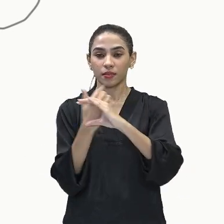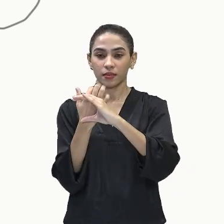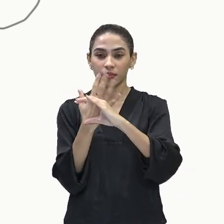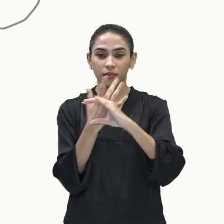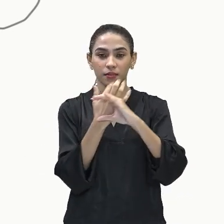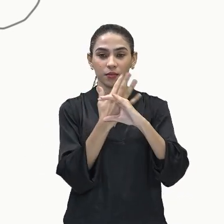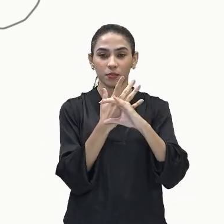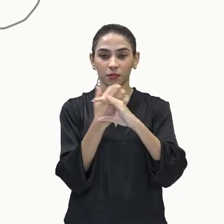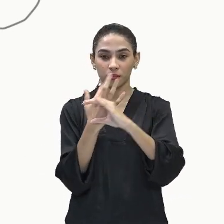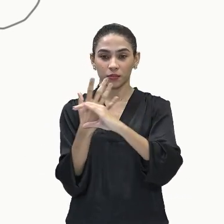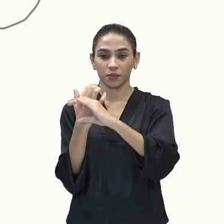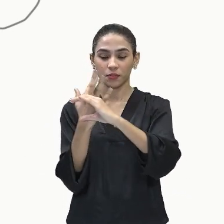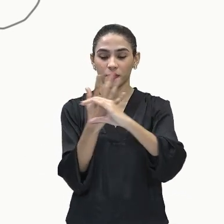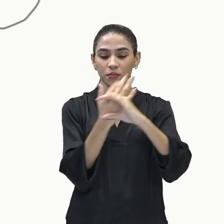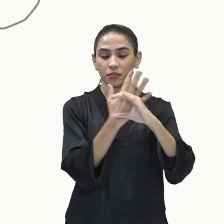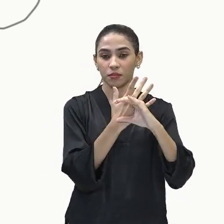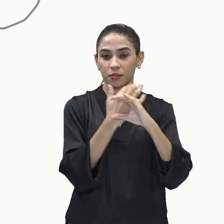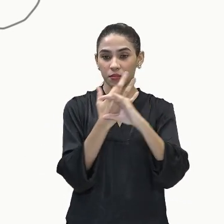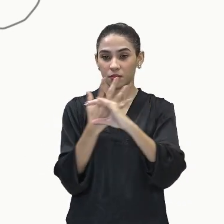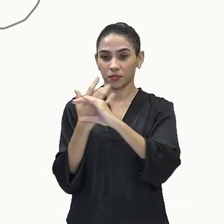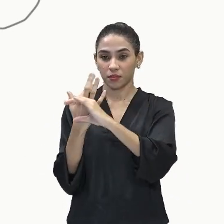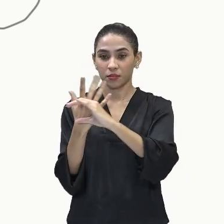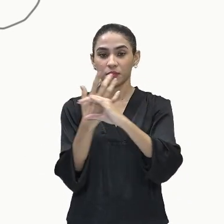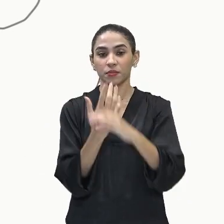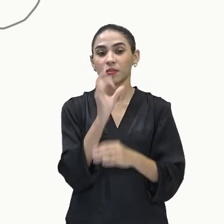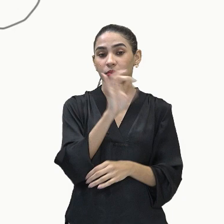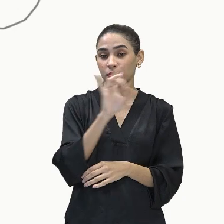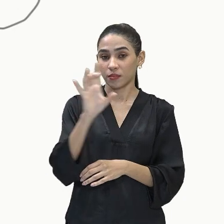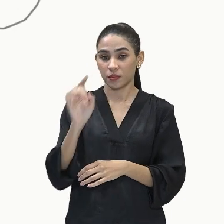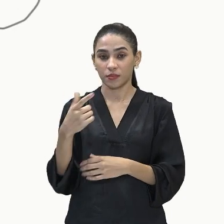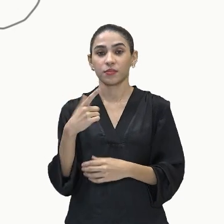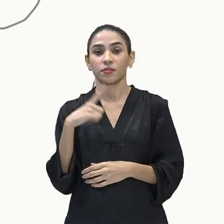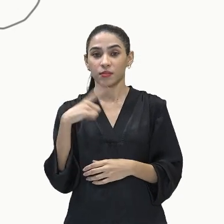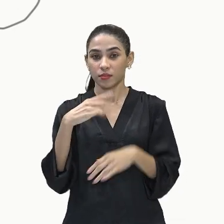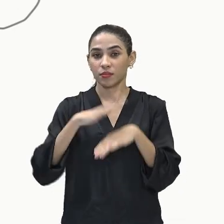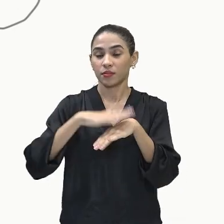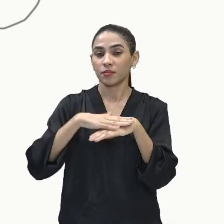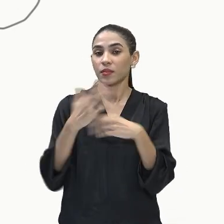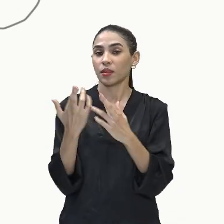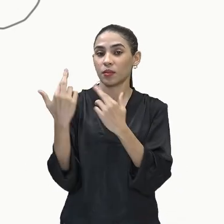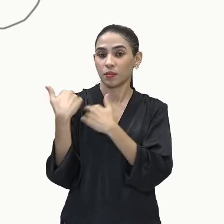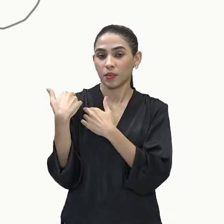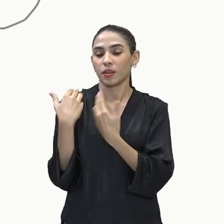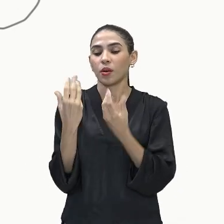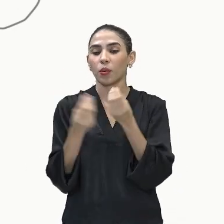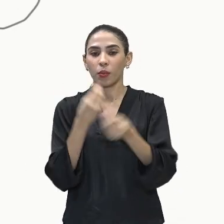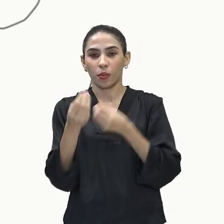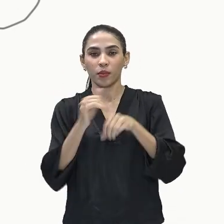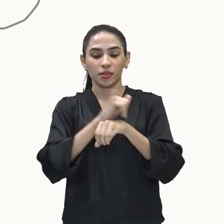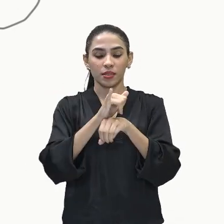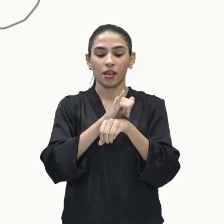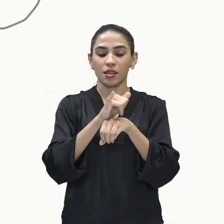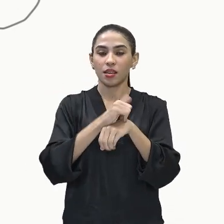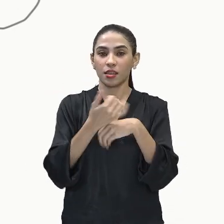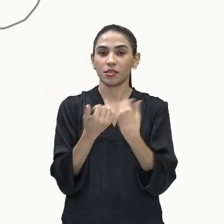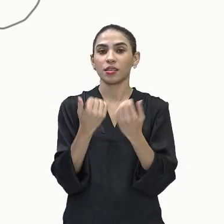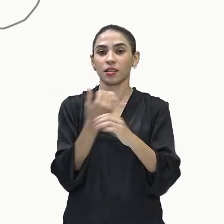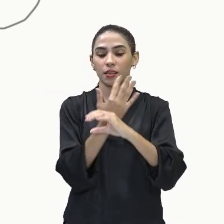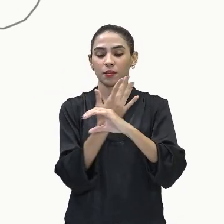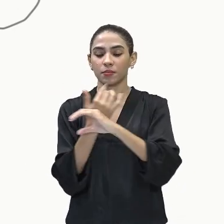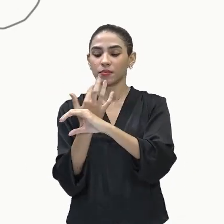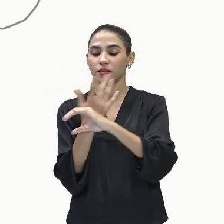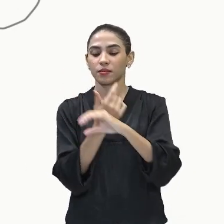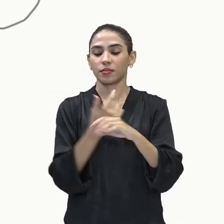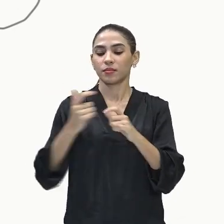consegue se locomover, né? Então, cada um deles vai ter a sua forma, a sua estratégia para se locomover,